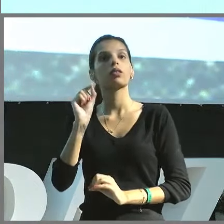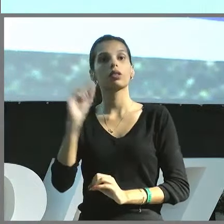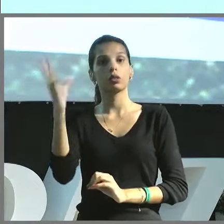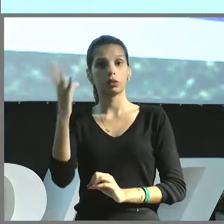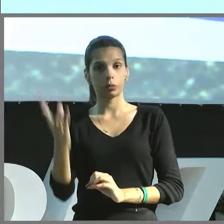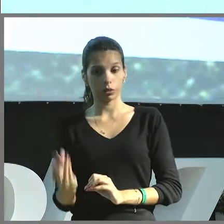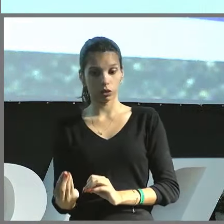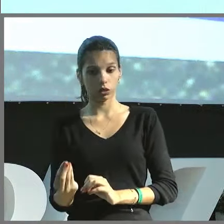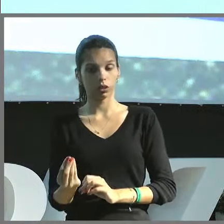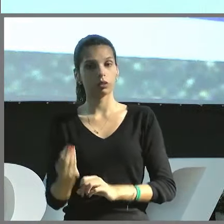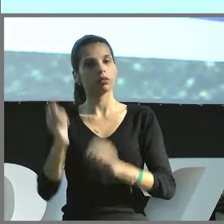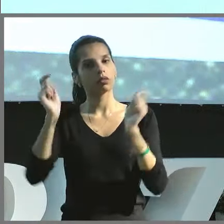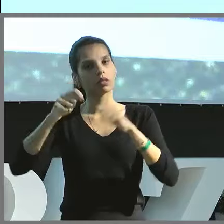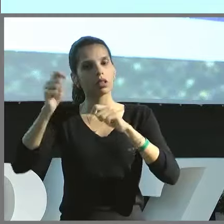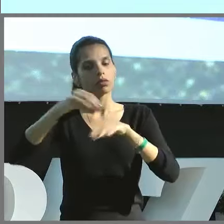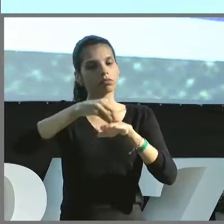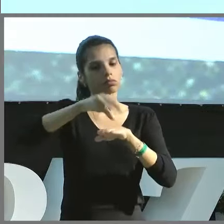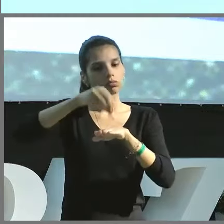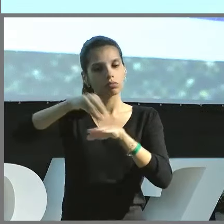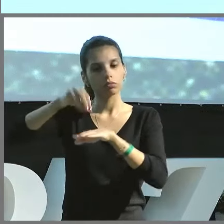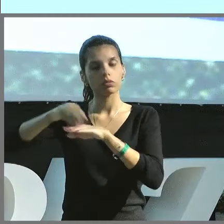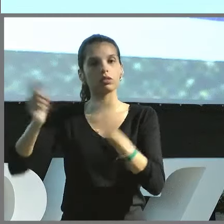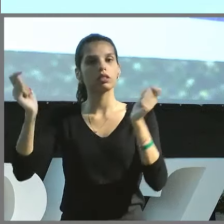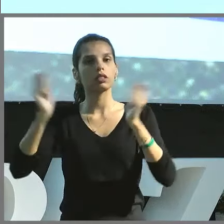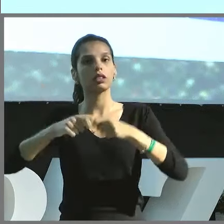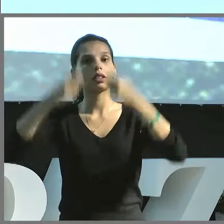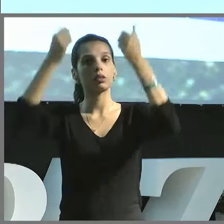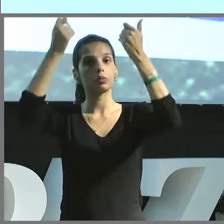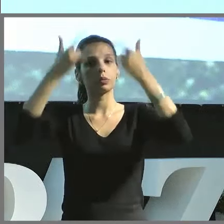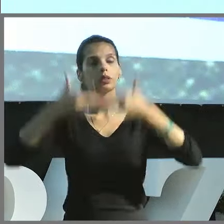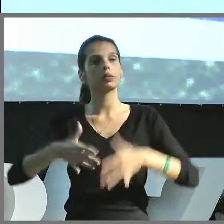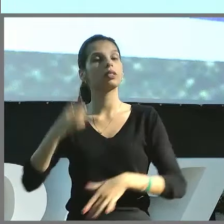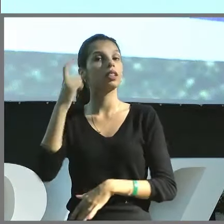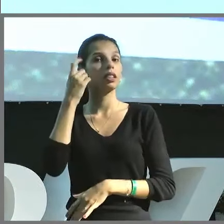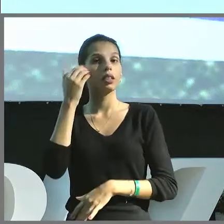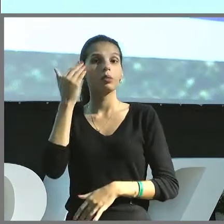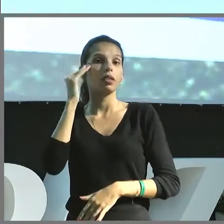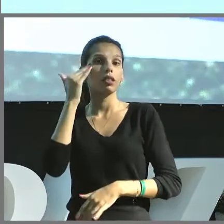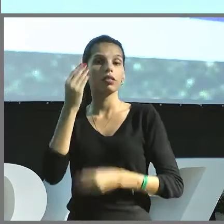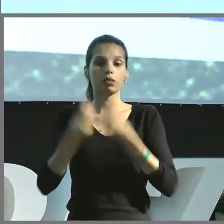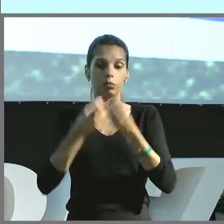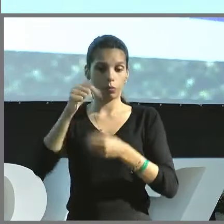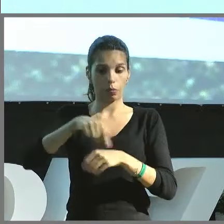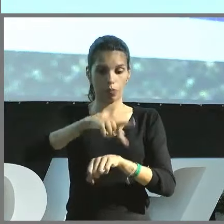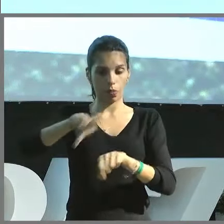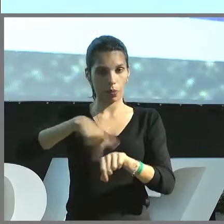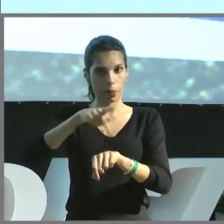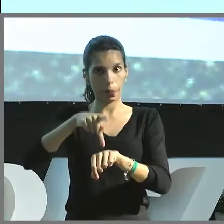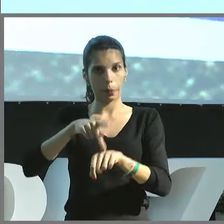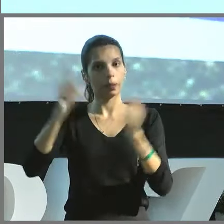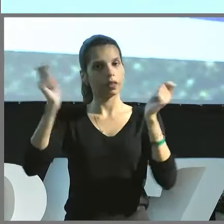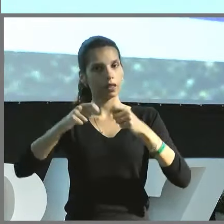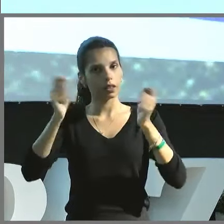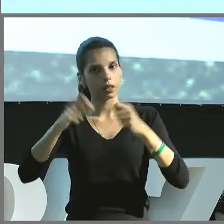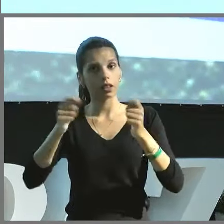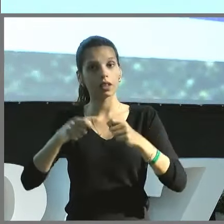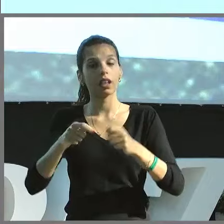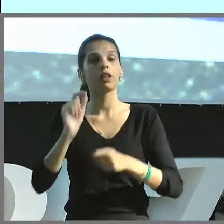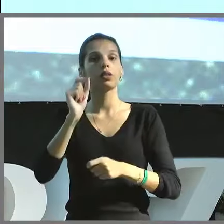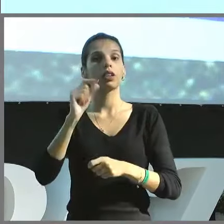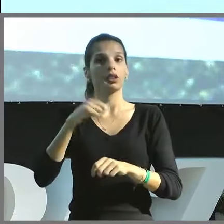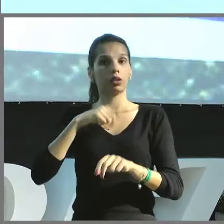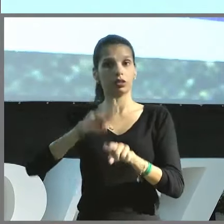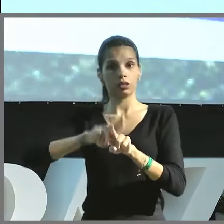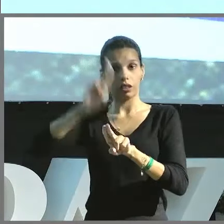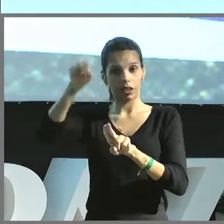O Espiritismo vem e nos recoloca, dizendo que nós estamos num país, poderemos reencarnar noutro, estamos